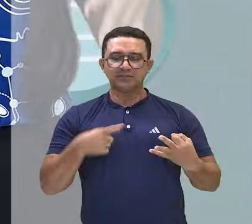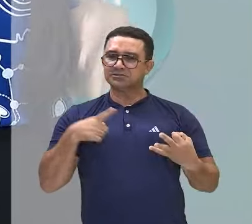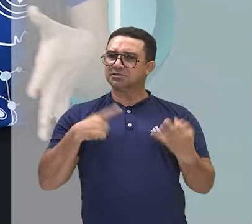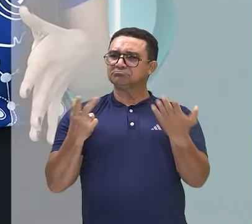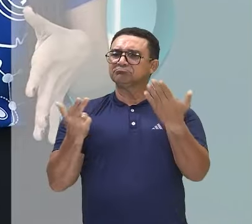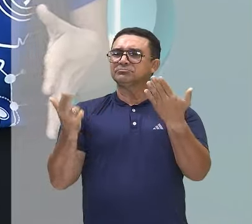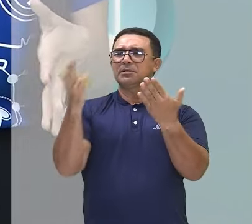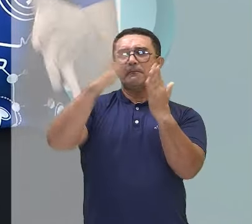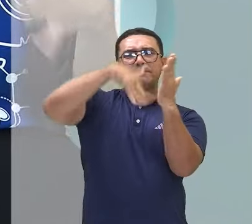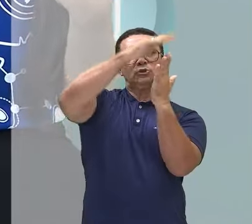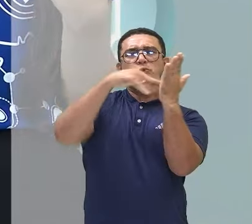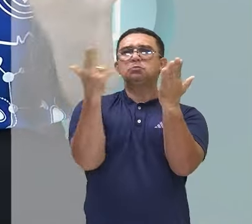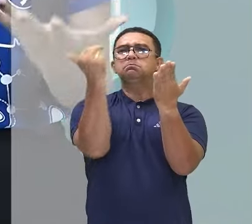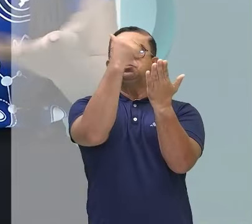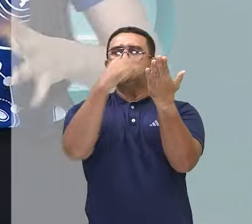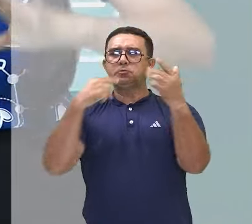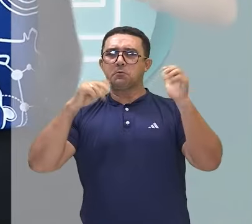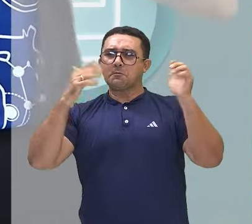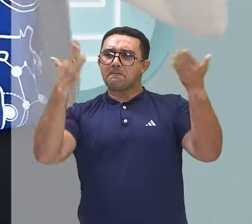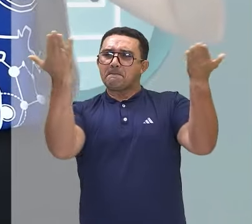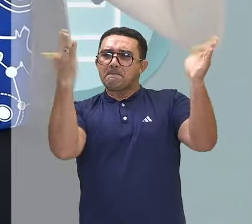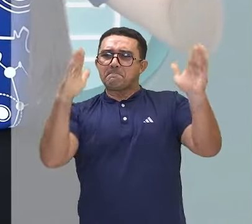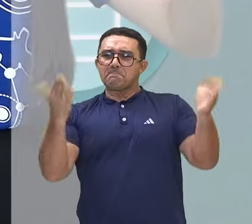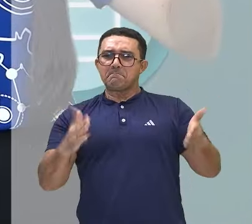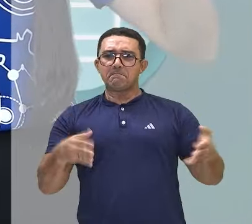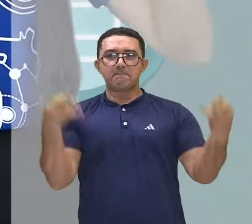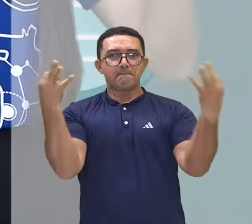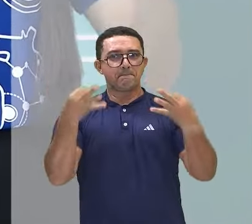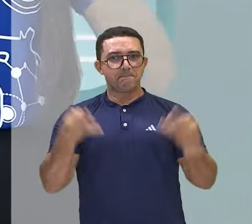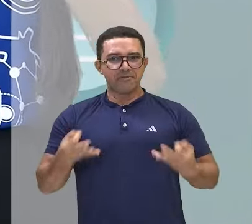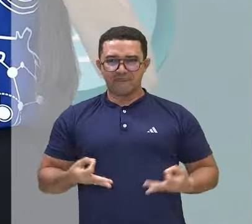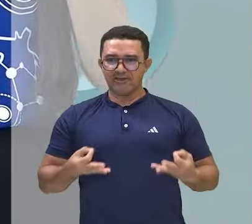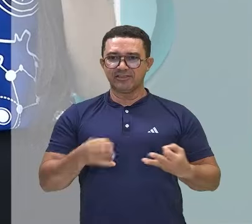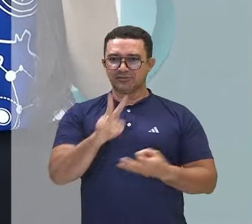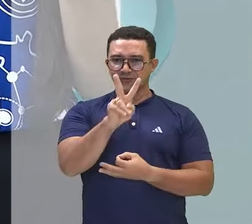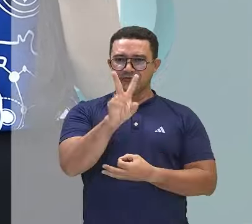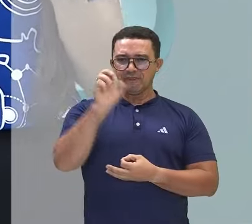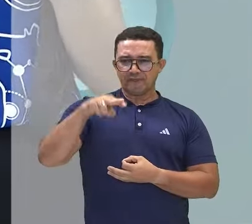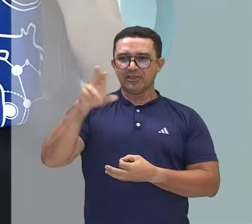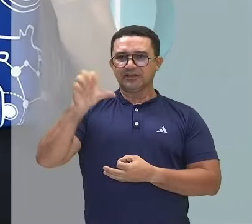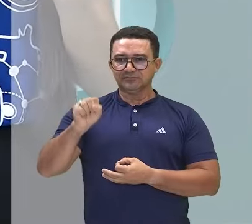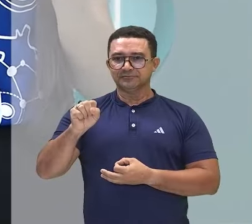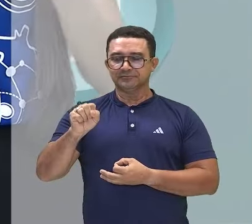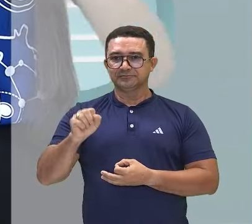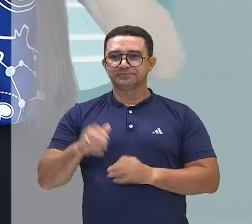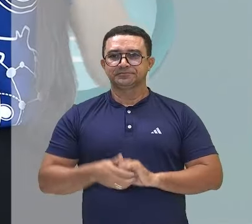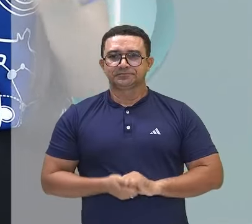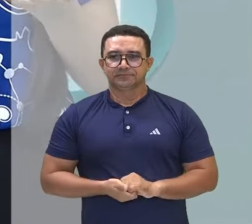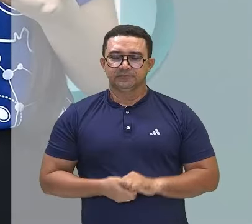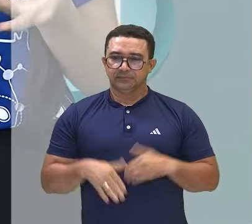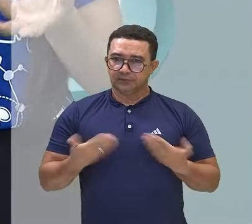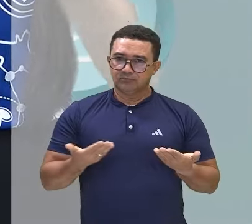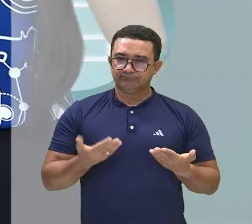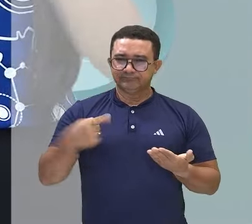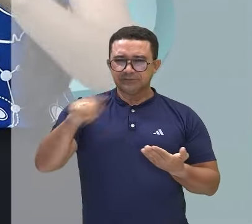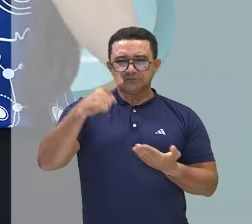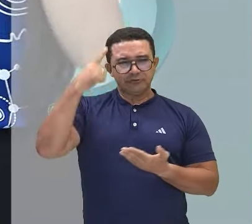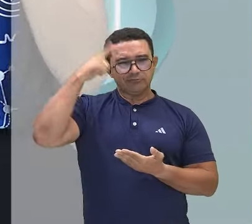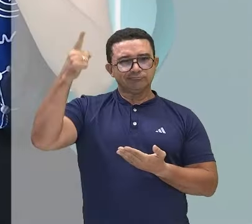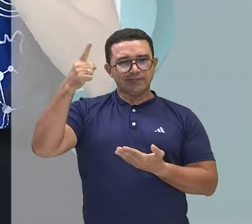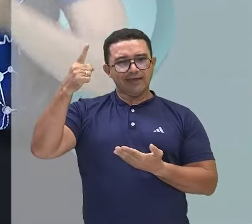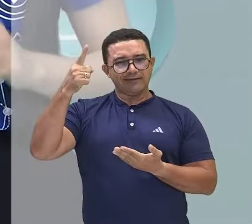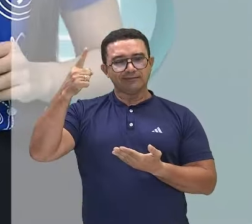desenho corporal da deusa bem feito, tantos elementos também que estão ao redor. Sabendo agora dessa ideia, eu